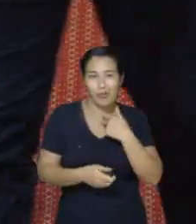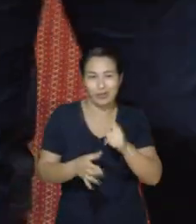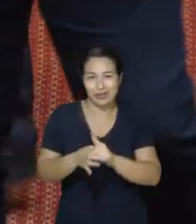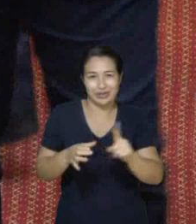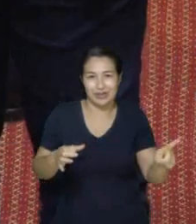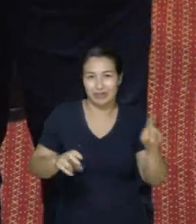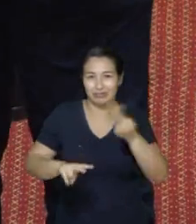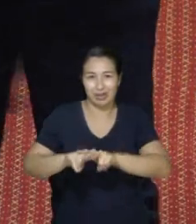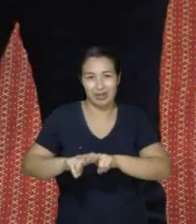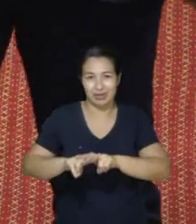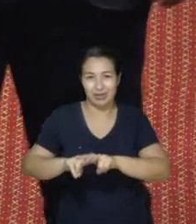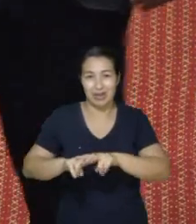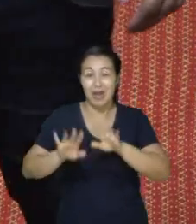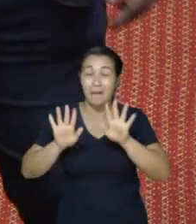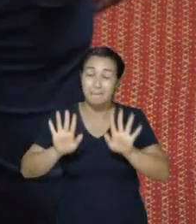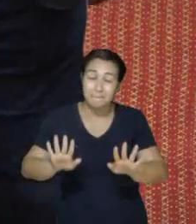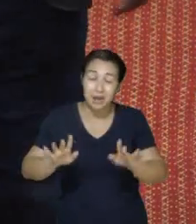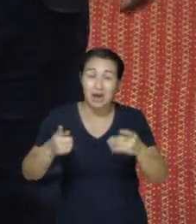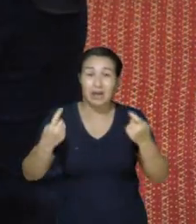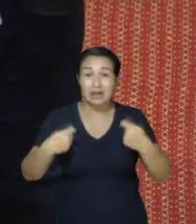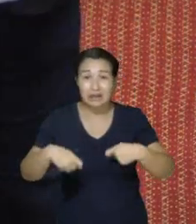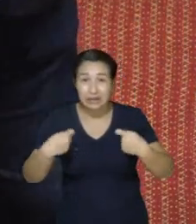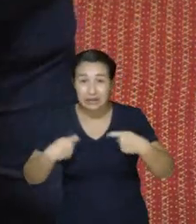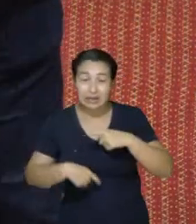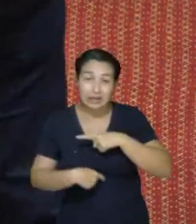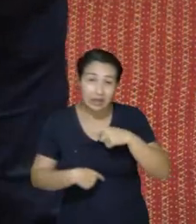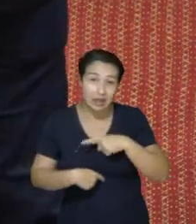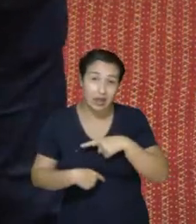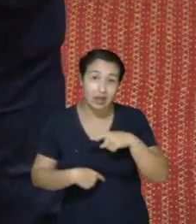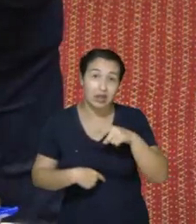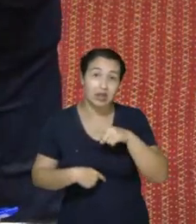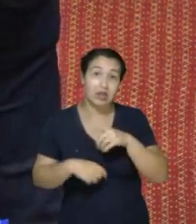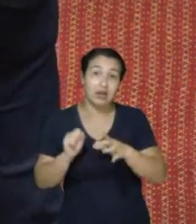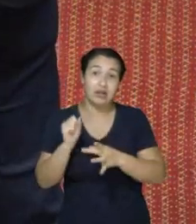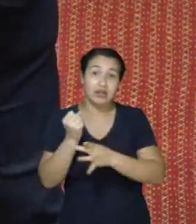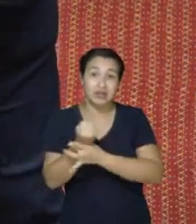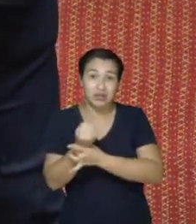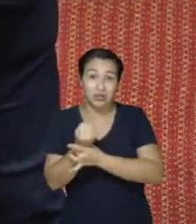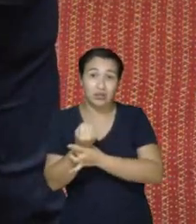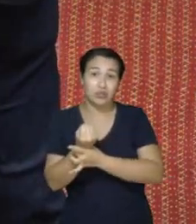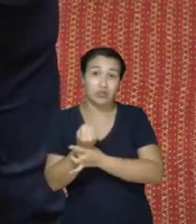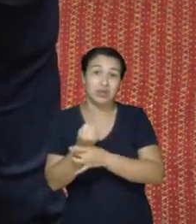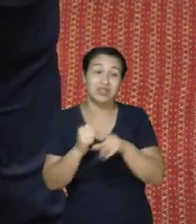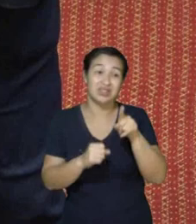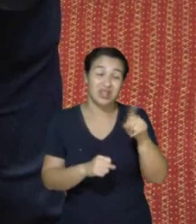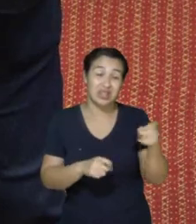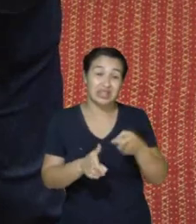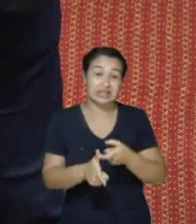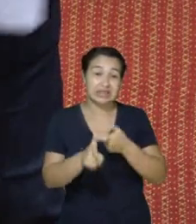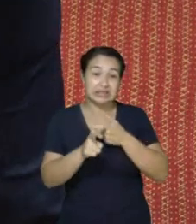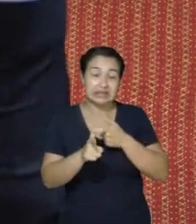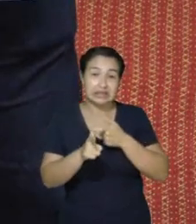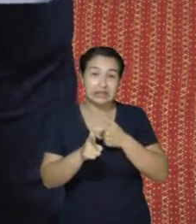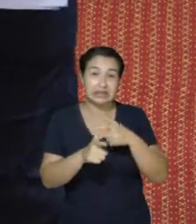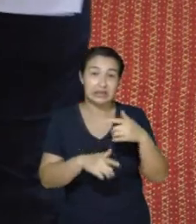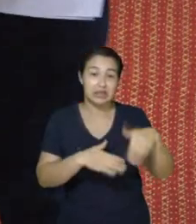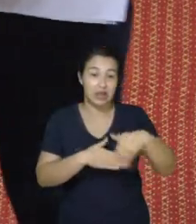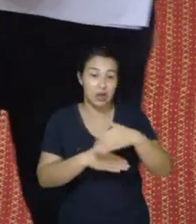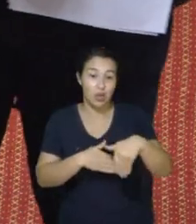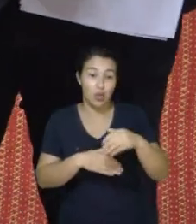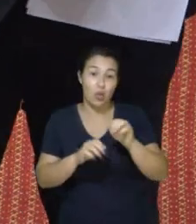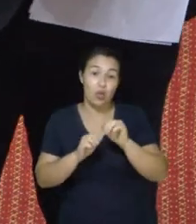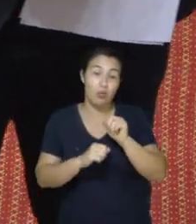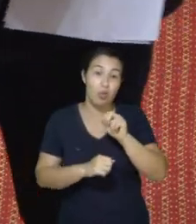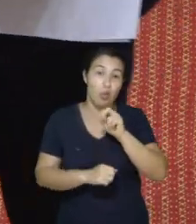por questão até de segurança, muitas vezes são pessoas que têm dívidas lá fora ou têm familiares que têm receio dessas